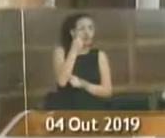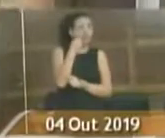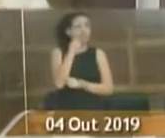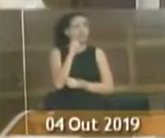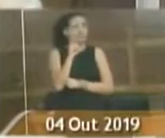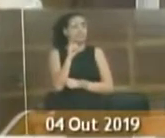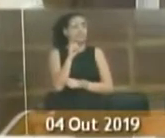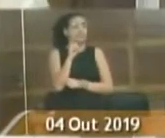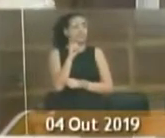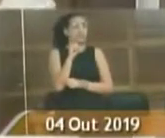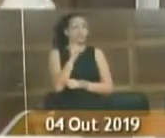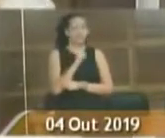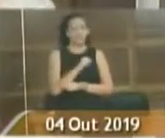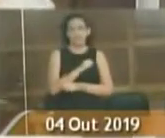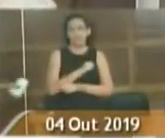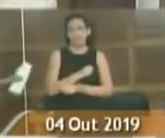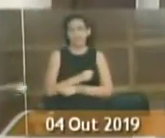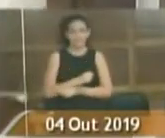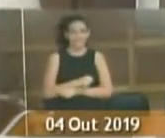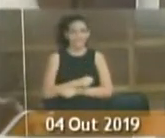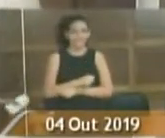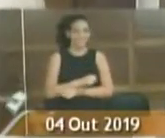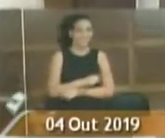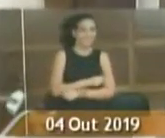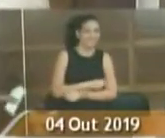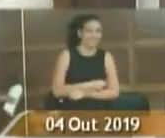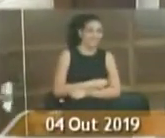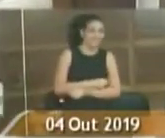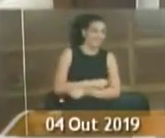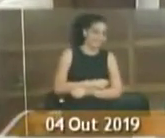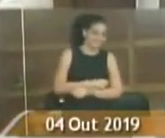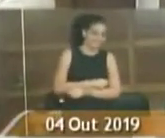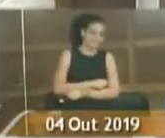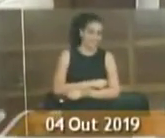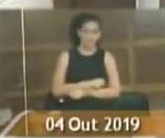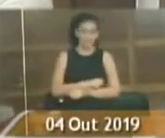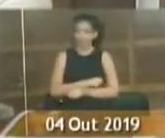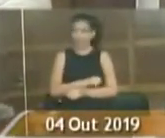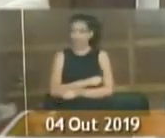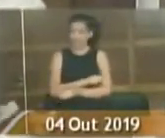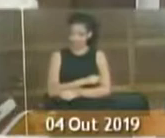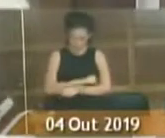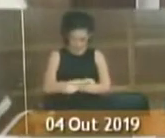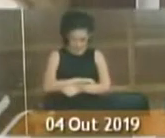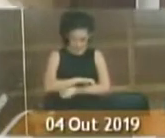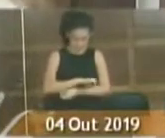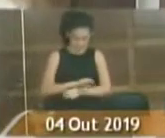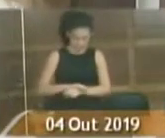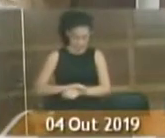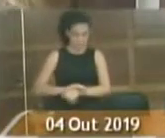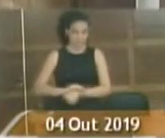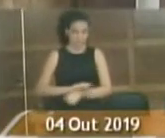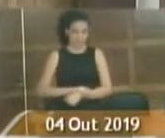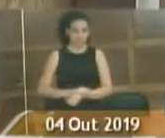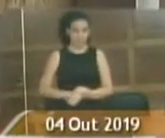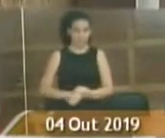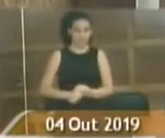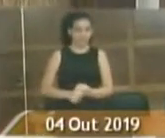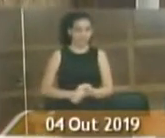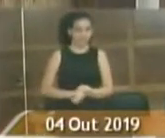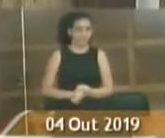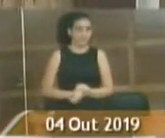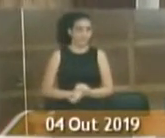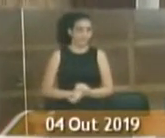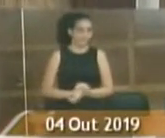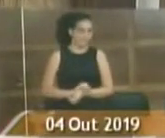secreção no olho dele, aí ele pode pegar, mas com feridas abertas, tá? Vamos lá.